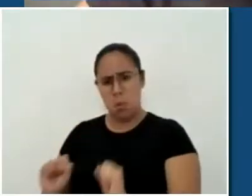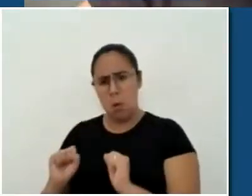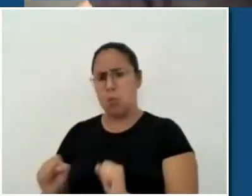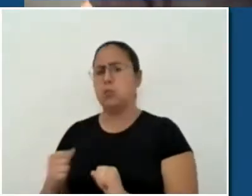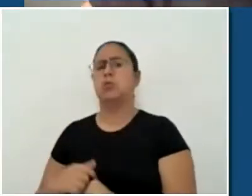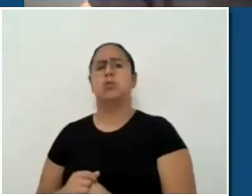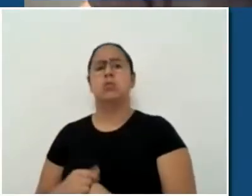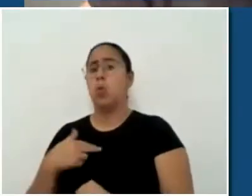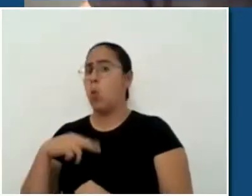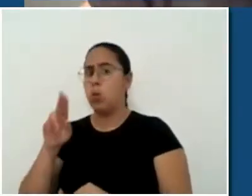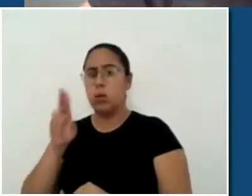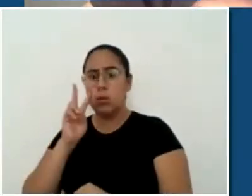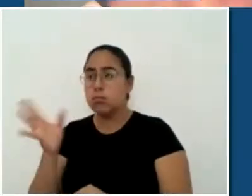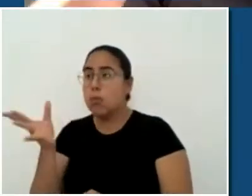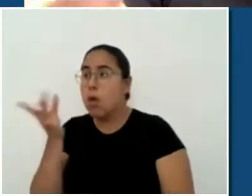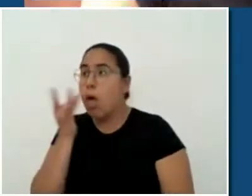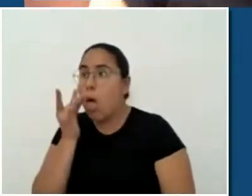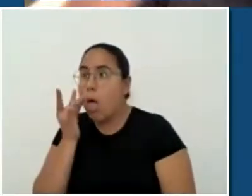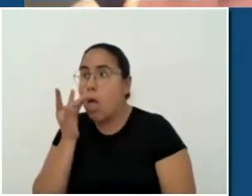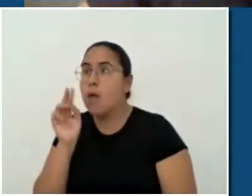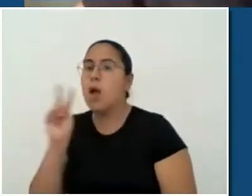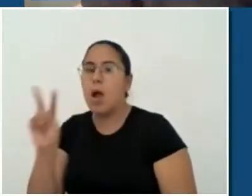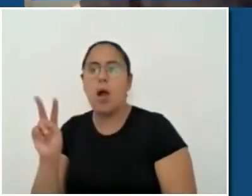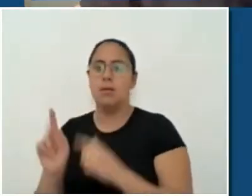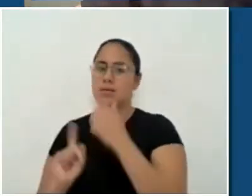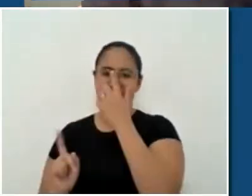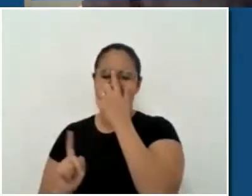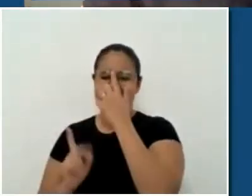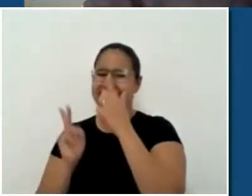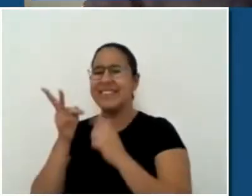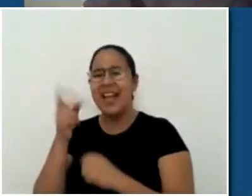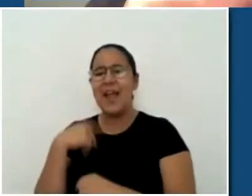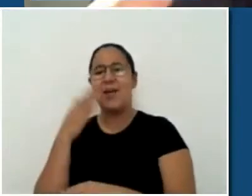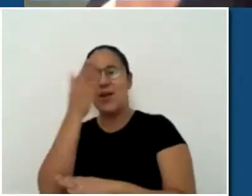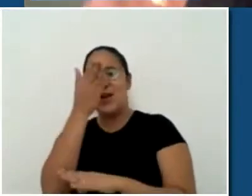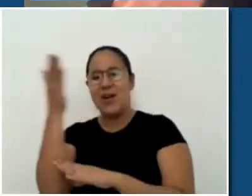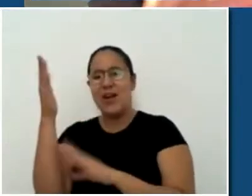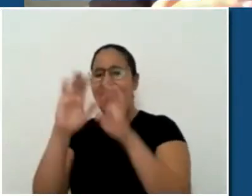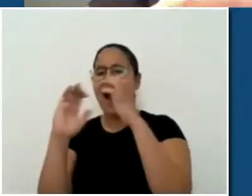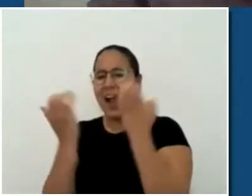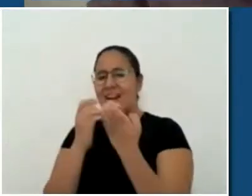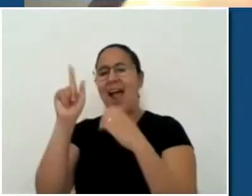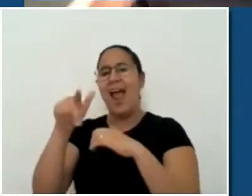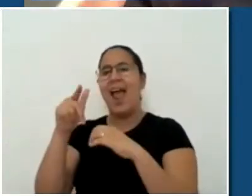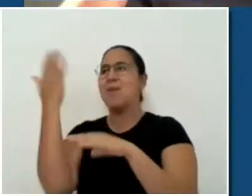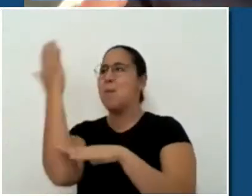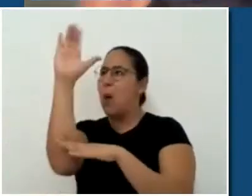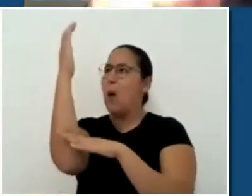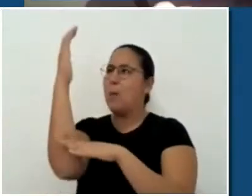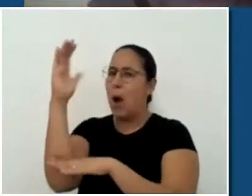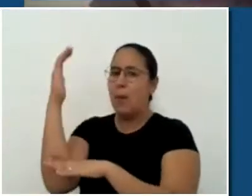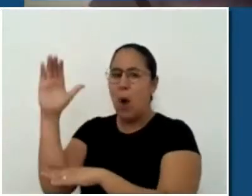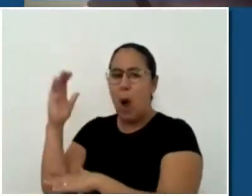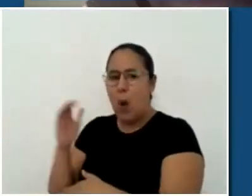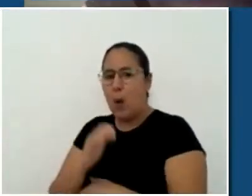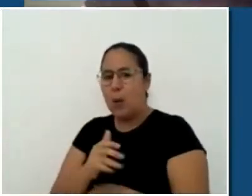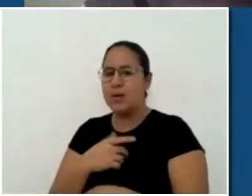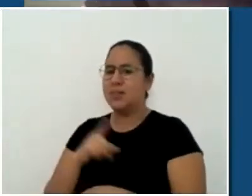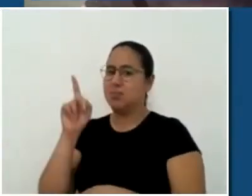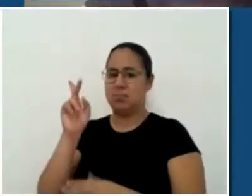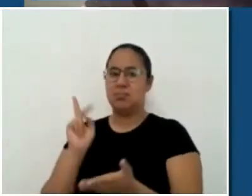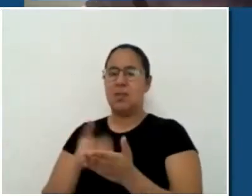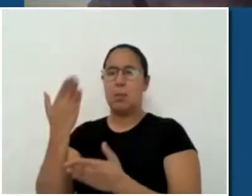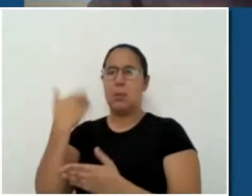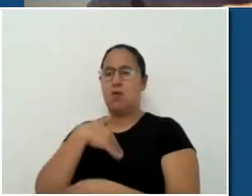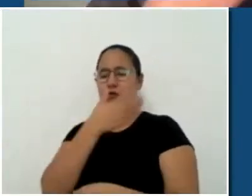a cores, porque nos eventos que eu vou, o senhor também está nas telinhas lá, né? Nos presenciais. No Rio Te Ama também não deu para o senhor estar, né? O senhor estava falando lá também